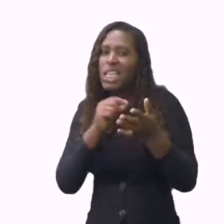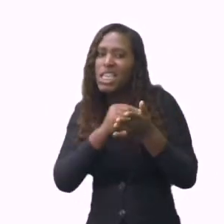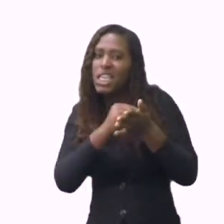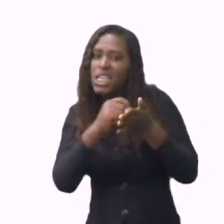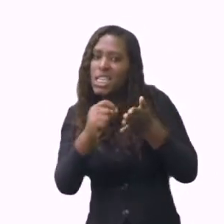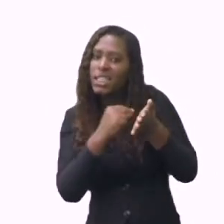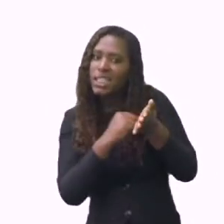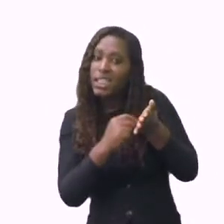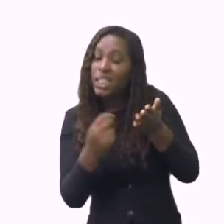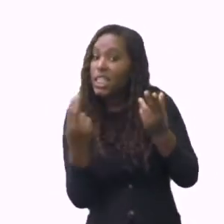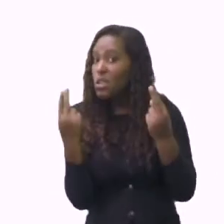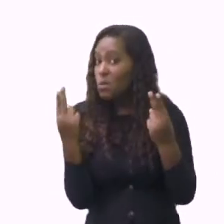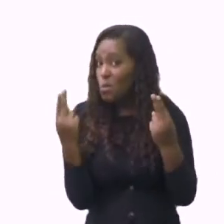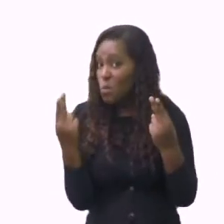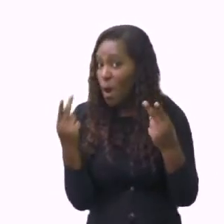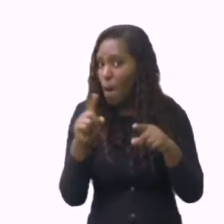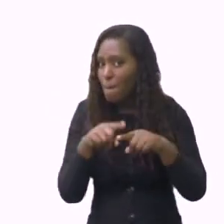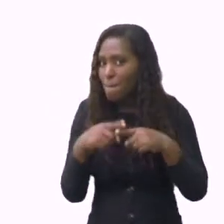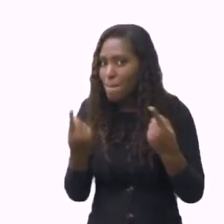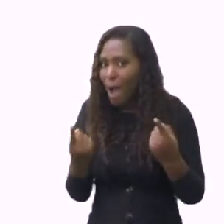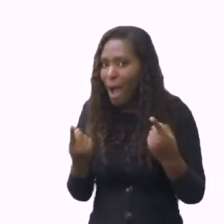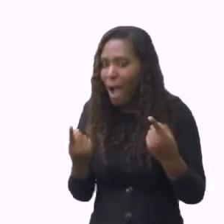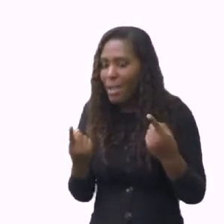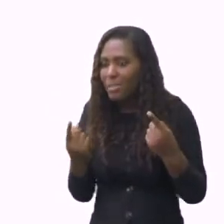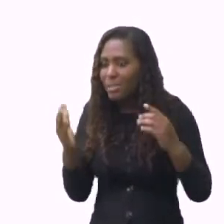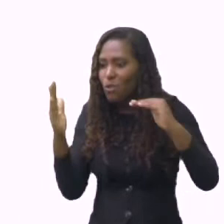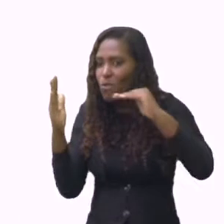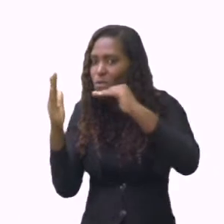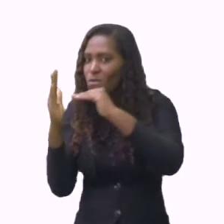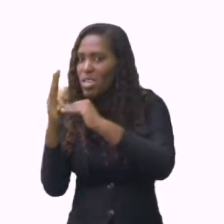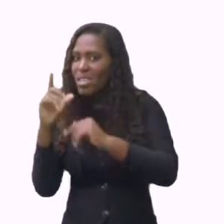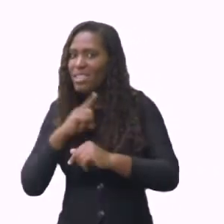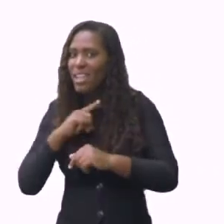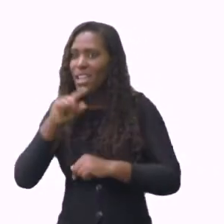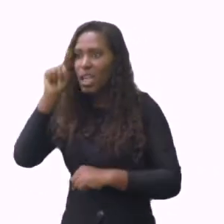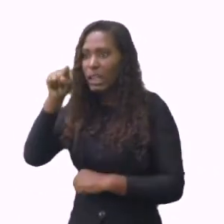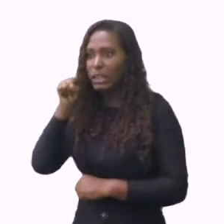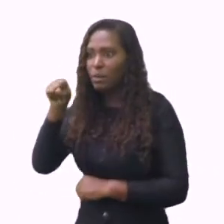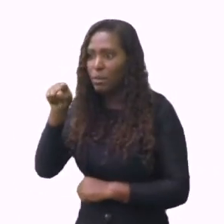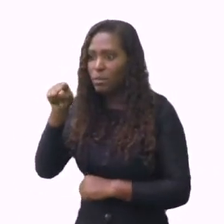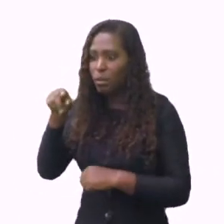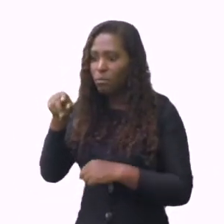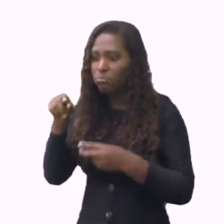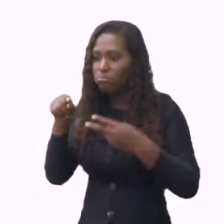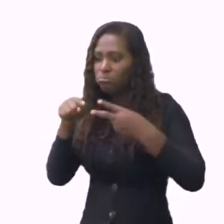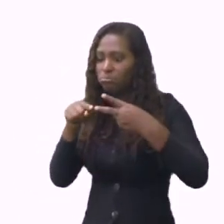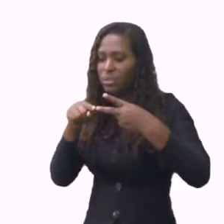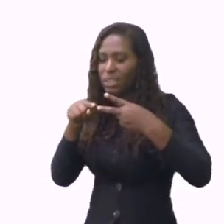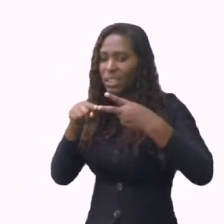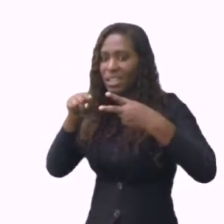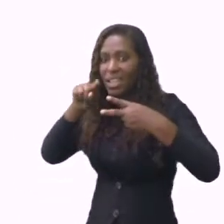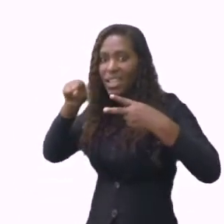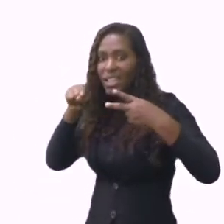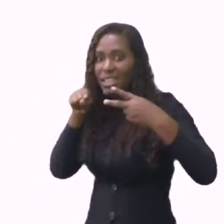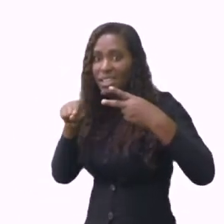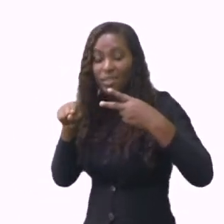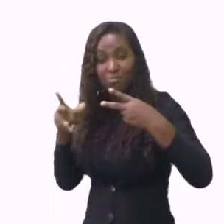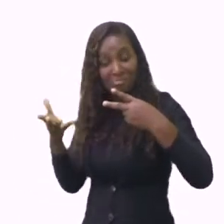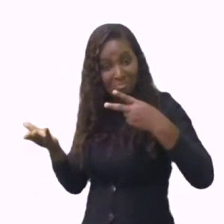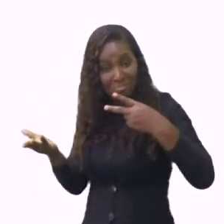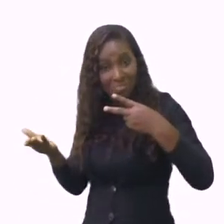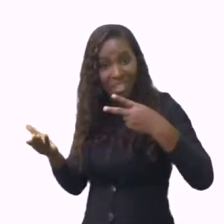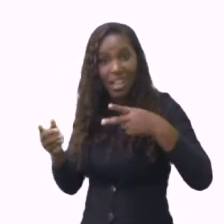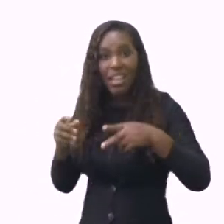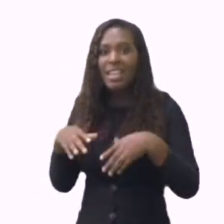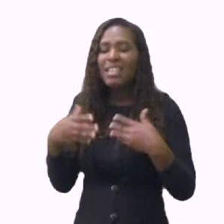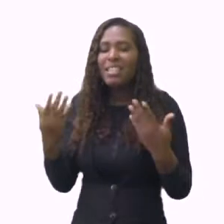mesmas palavras, só que os sinais de pontuação são diferentes. Dessa forma, eu consigo